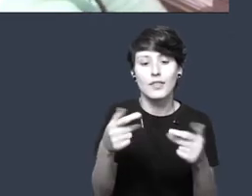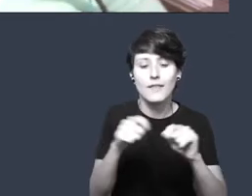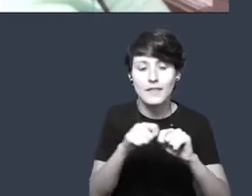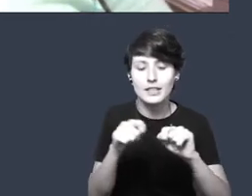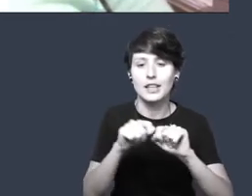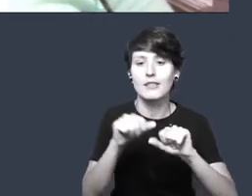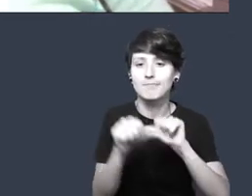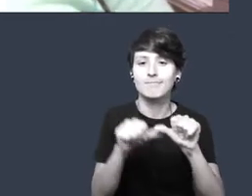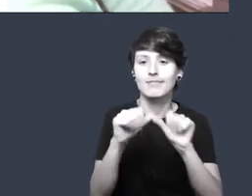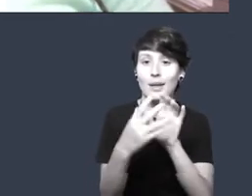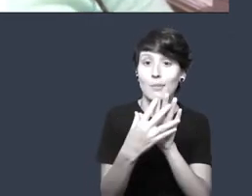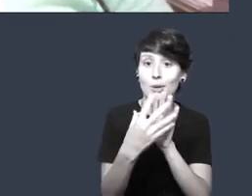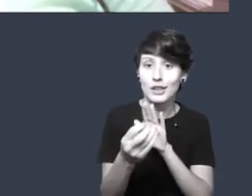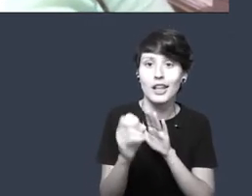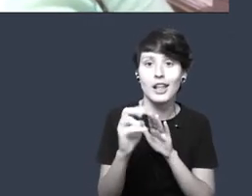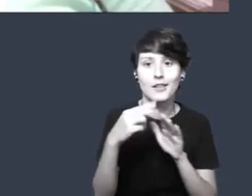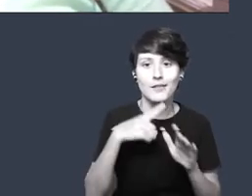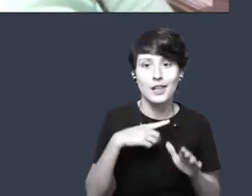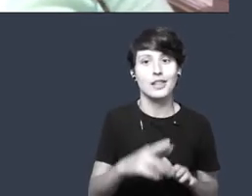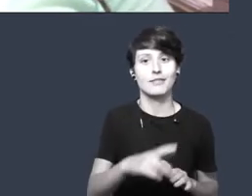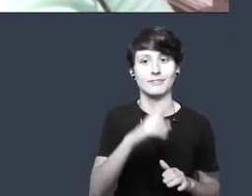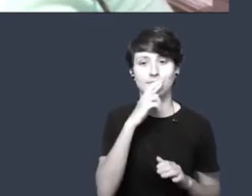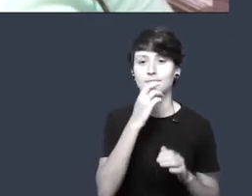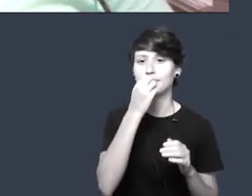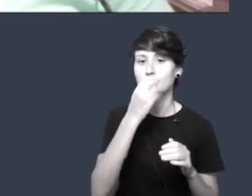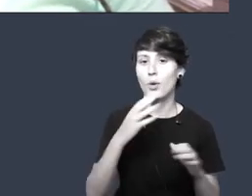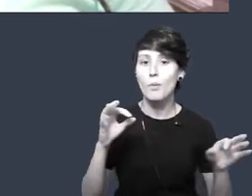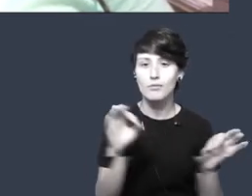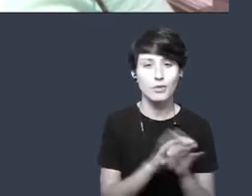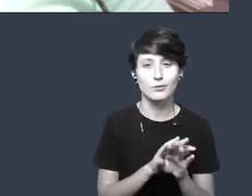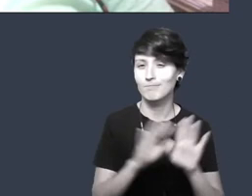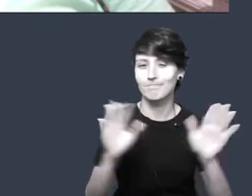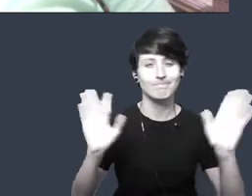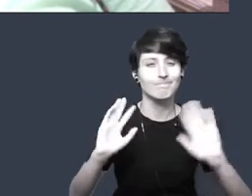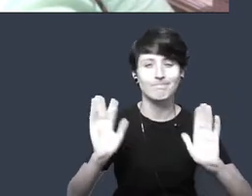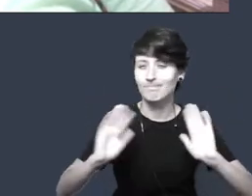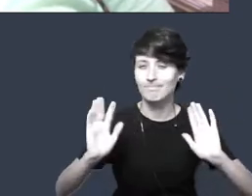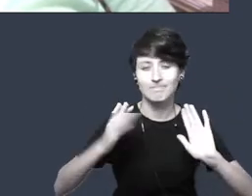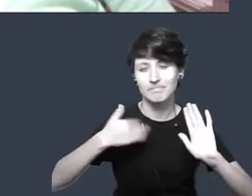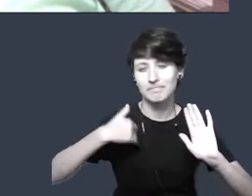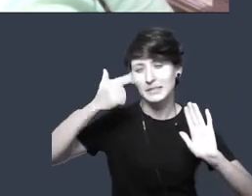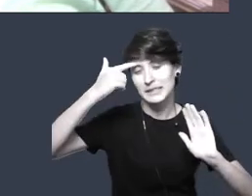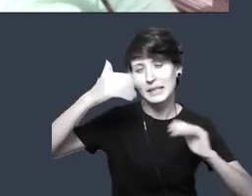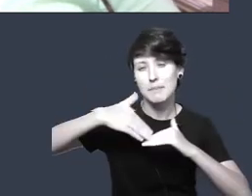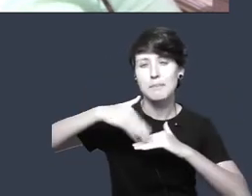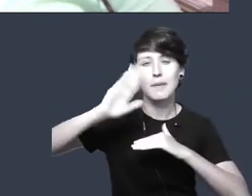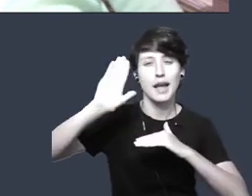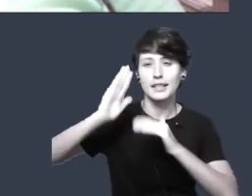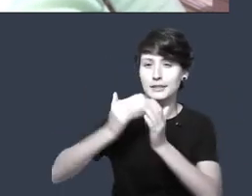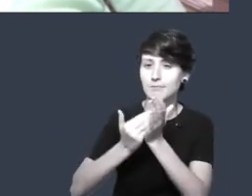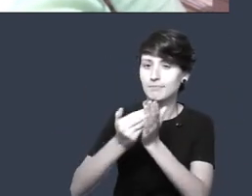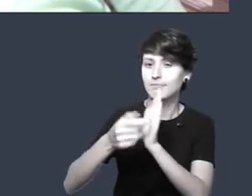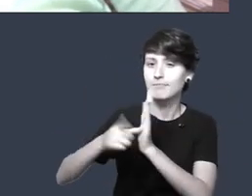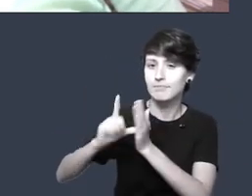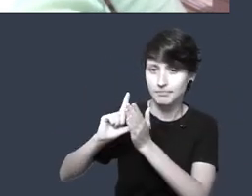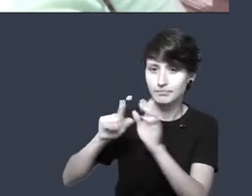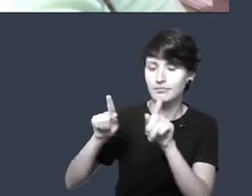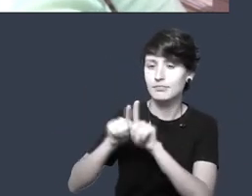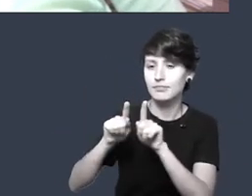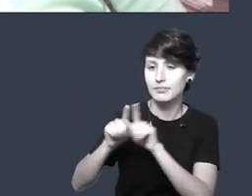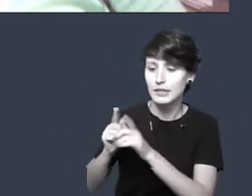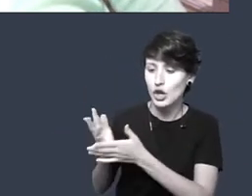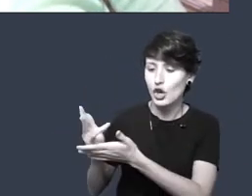um modelo e vai ter um resultado, e é isso. Não, a gente tem que pensar muito, muito adiante, a gente tem que pensar desde o início, de quando você está coletando os